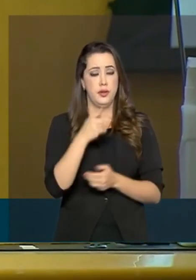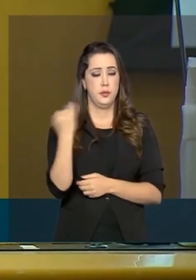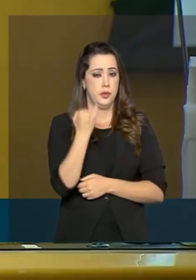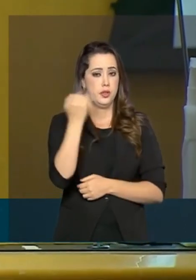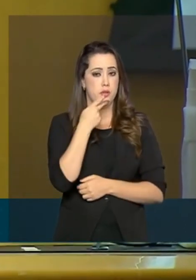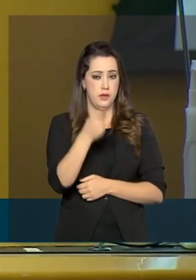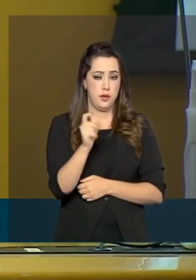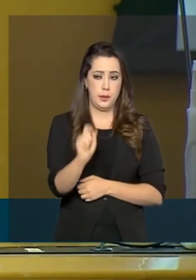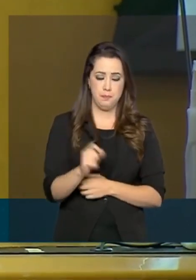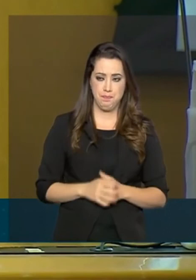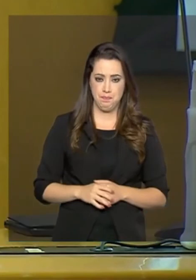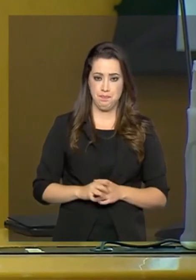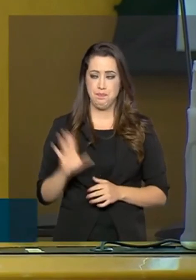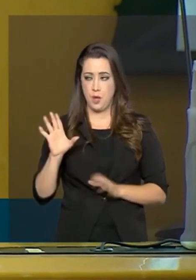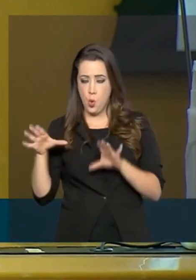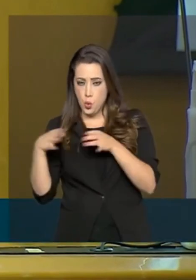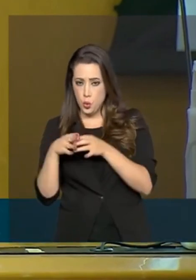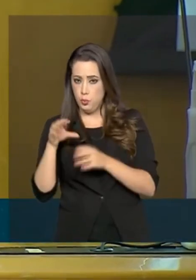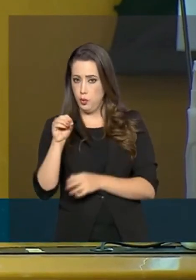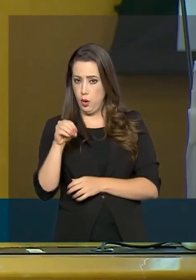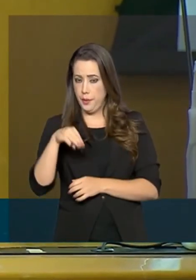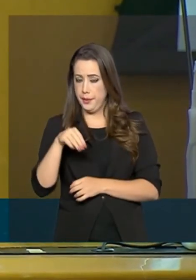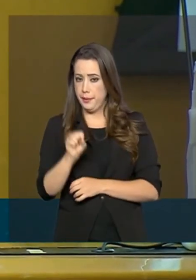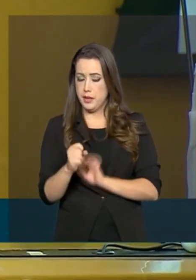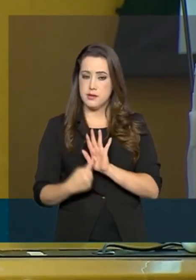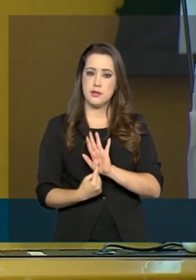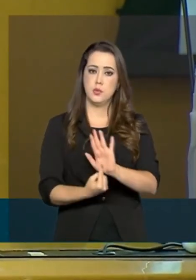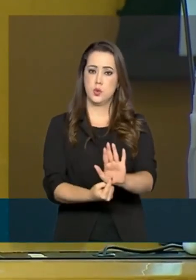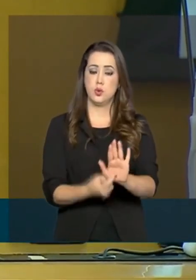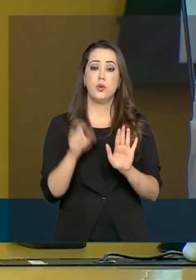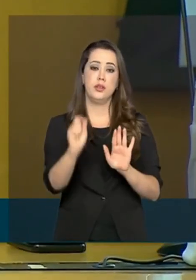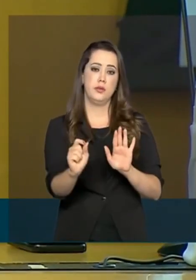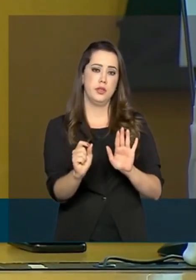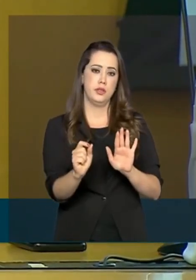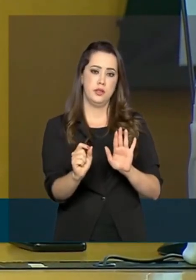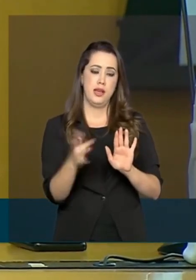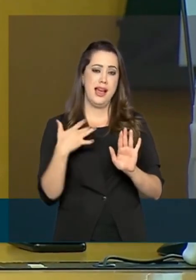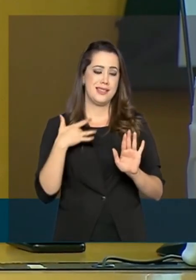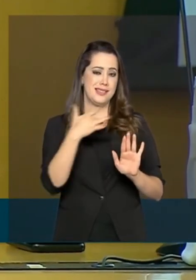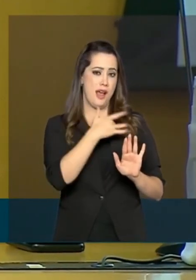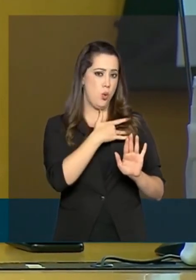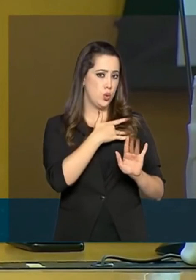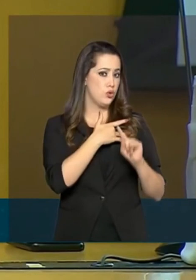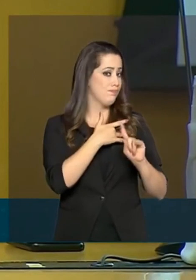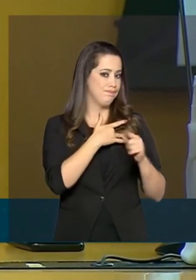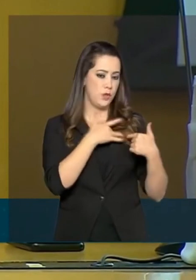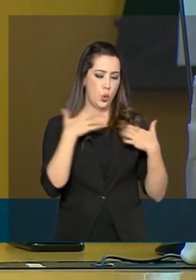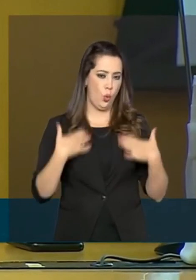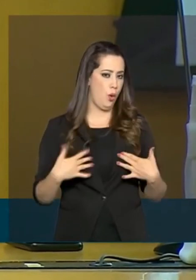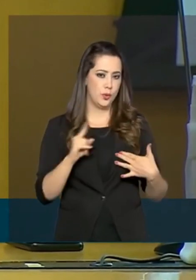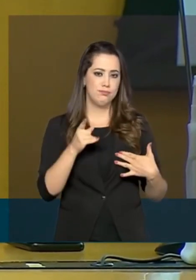a OMS veio trazer à baila a situação da saúde mental da população